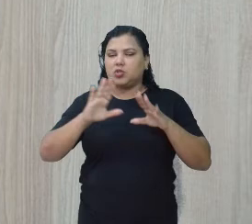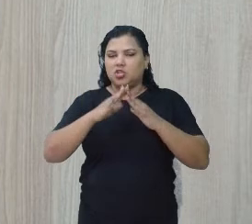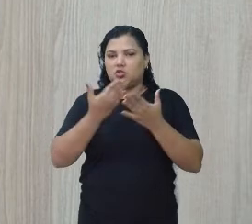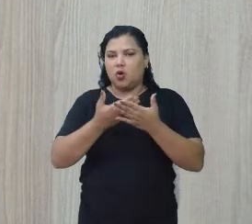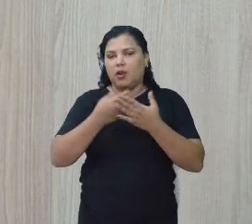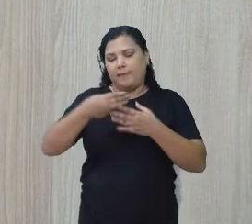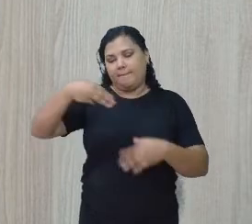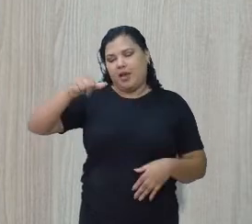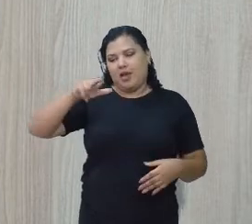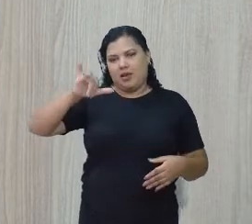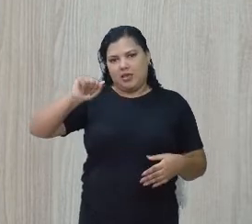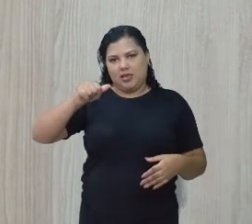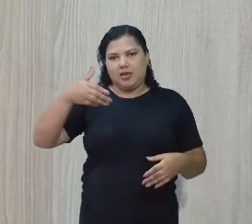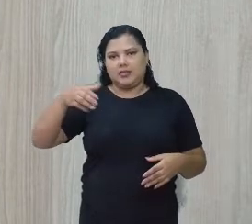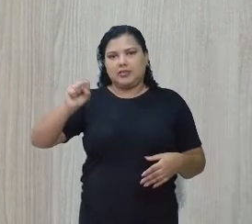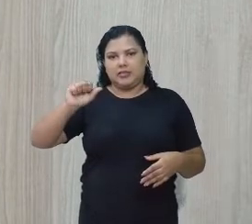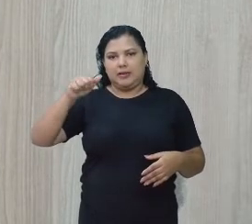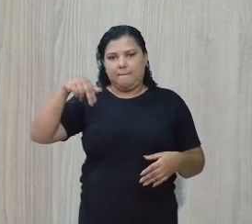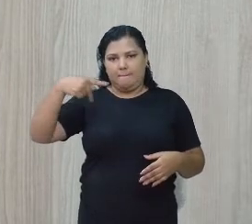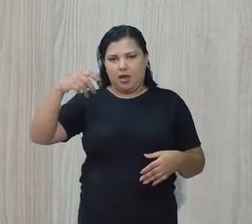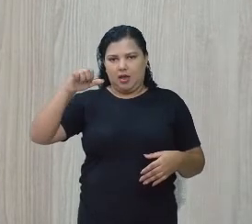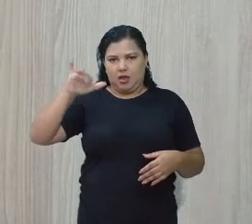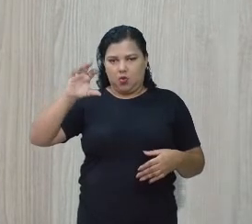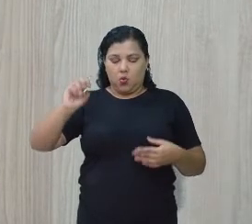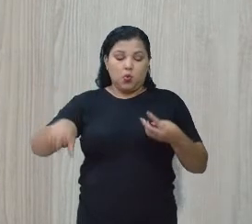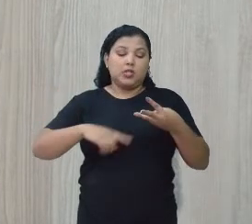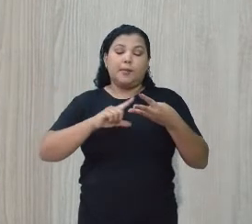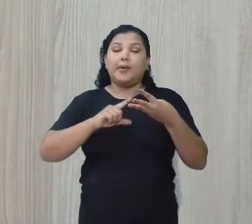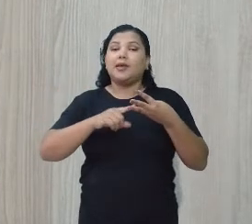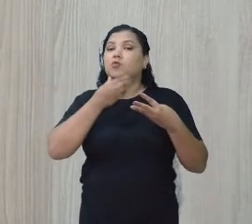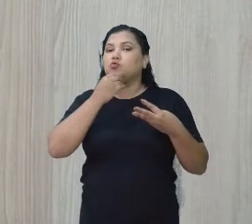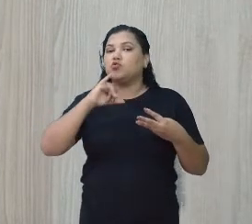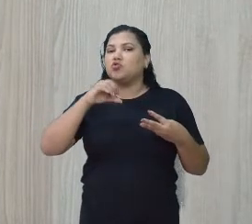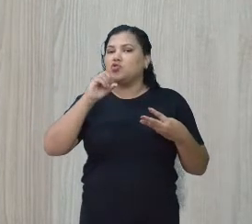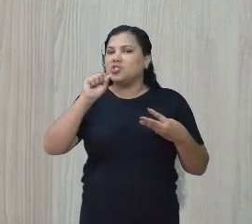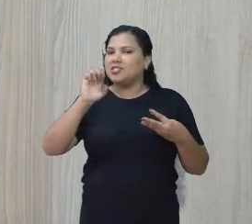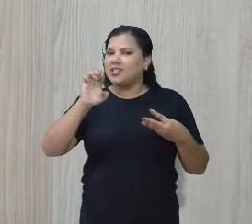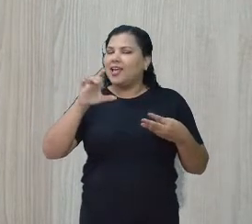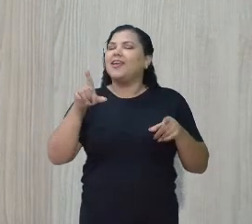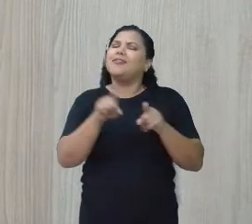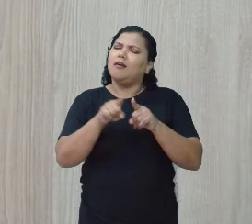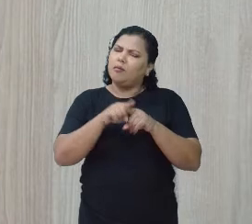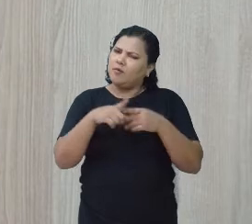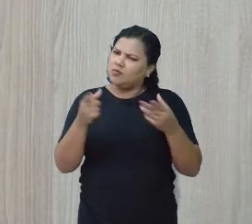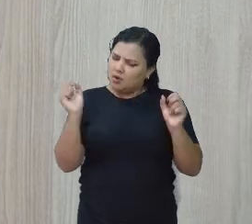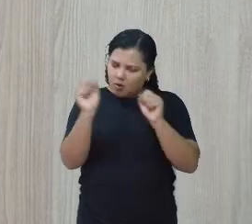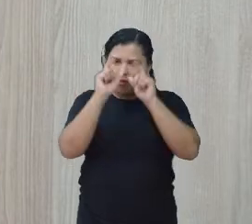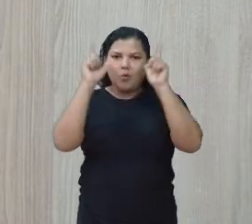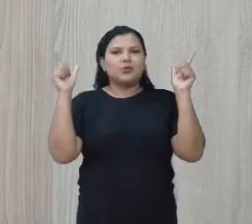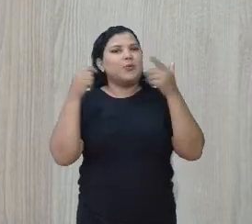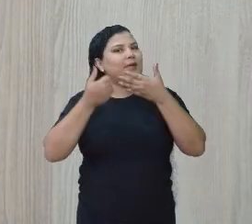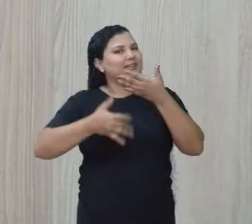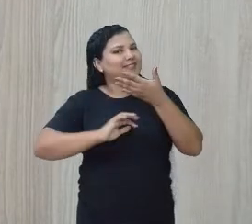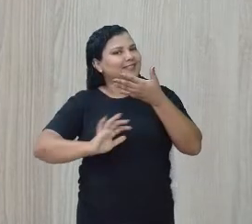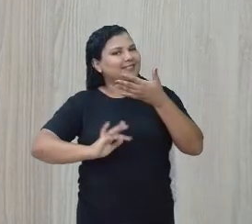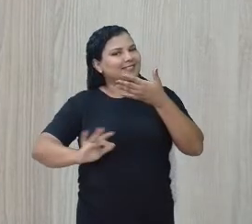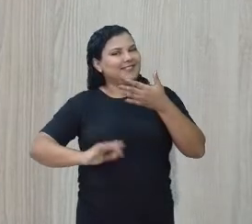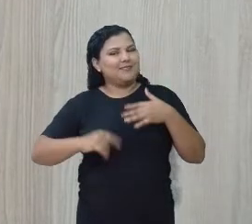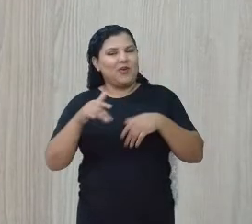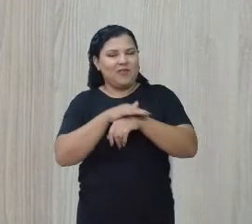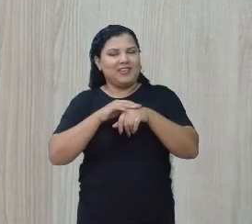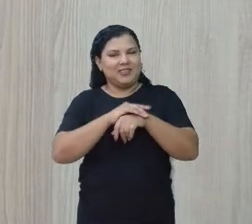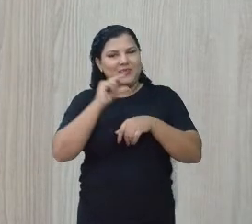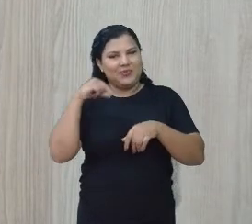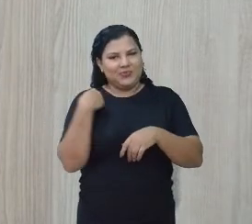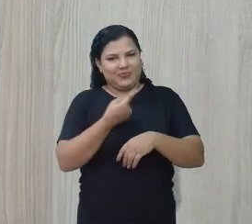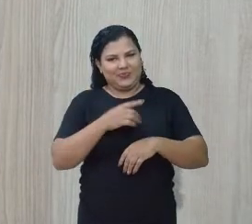certo? Temos o José Fernando também. Então, o pessoal acordou aí, pelo menos para digitar, falar um pouquinho aqui com a gente,